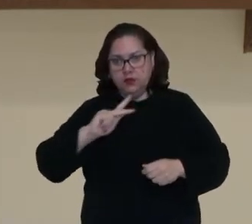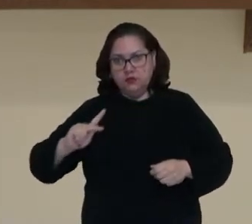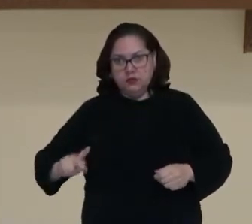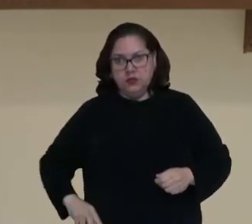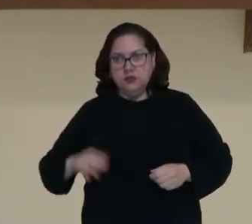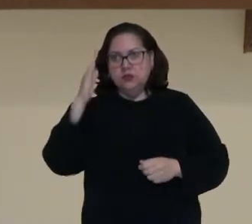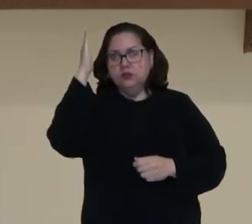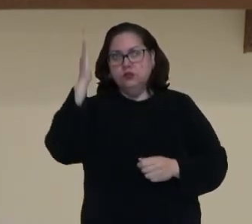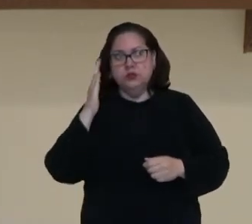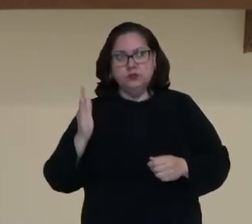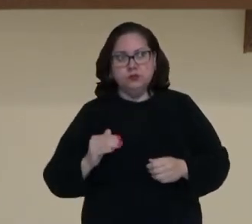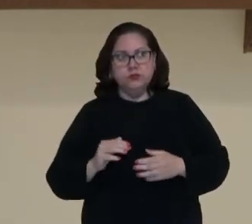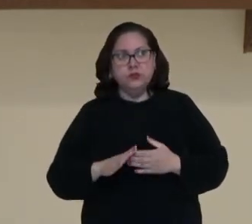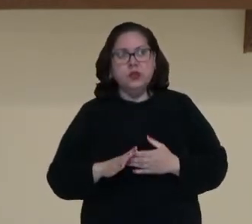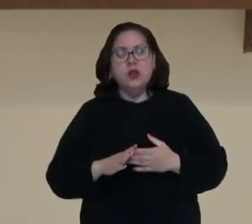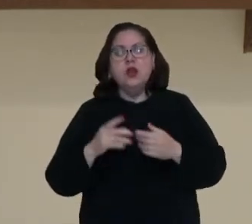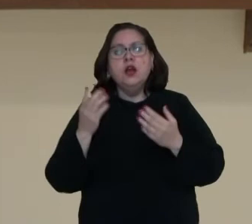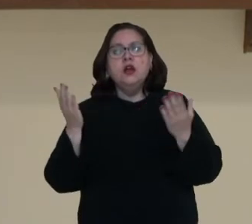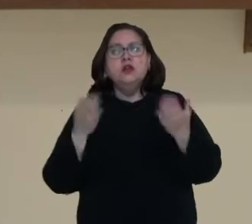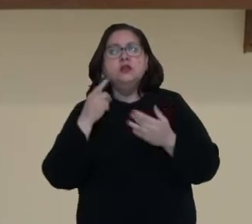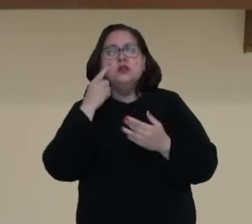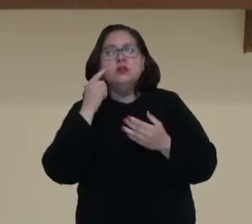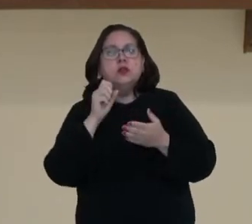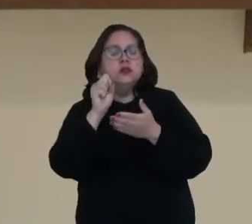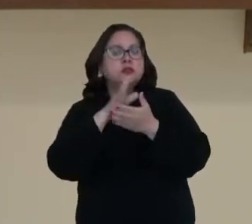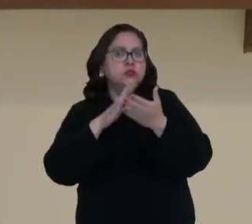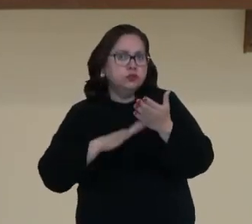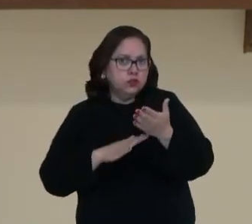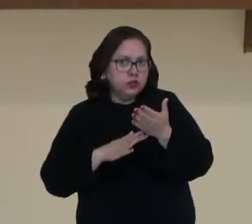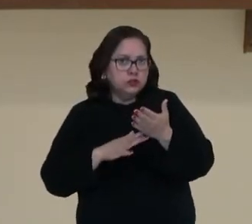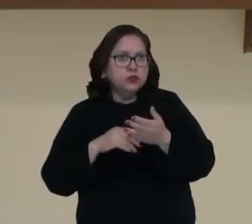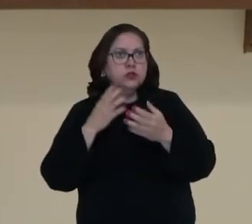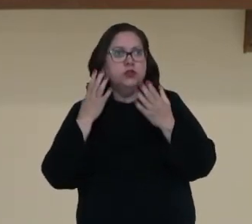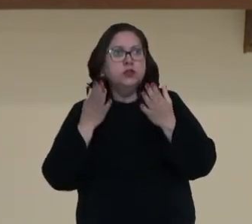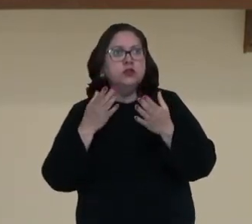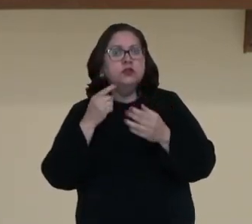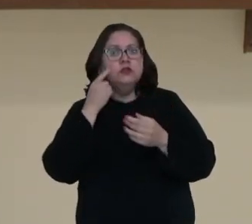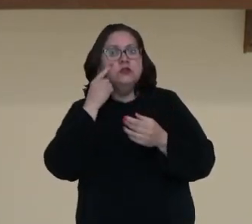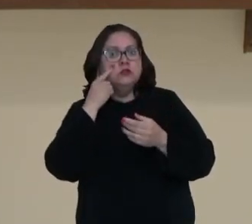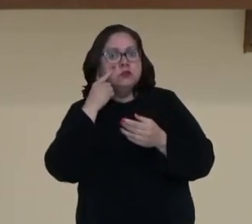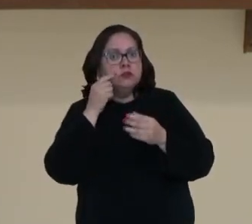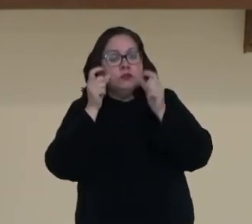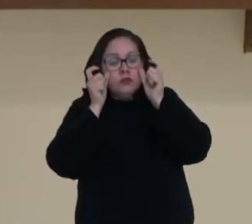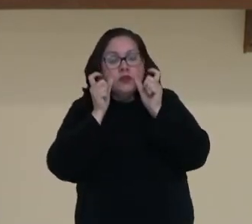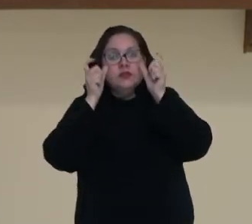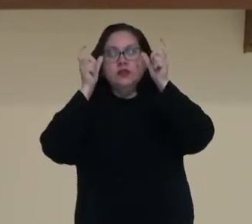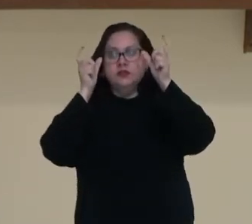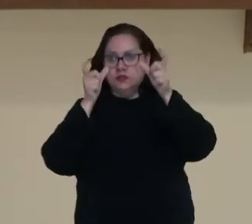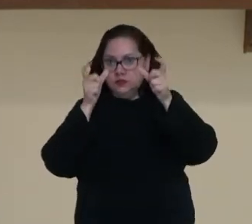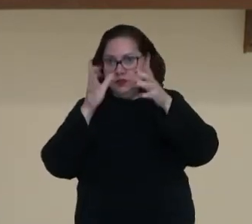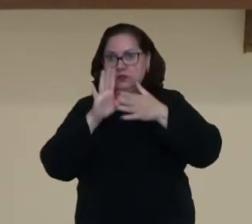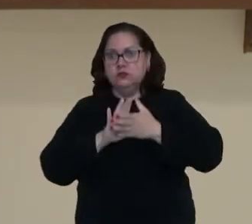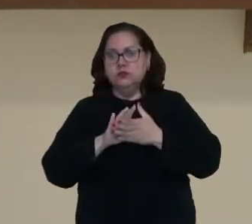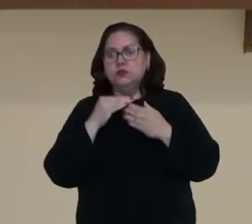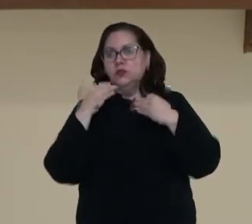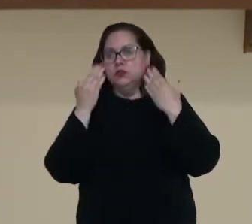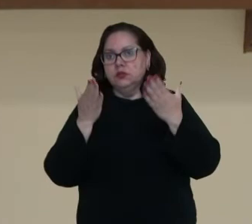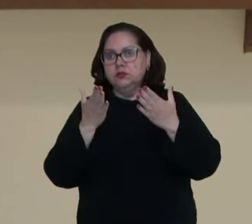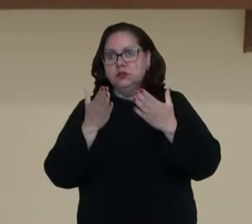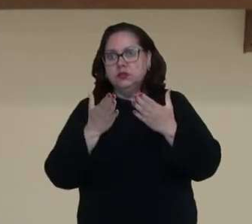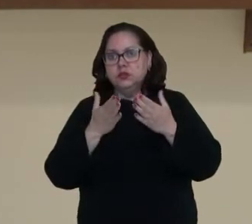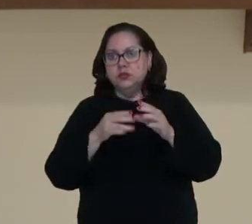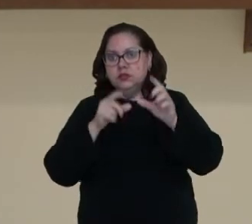do Brasil. Bom, aqui a gente tem uma atividade, gente, eu quero que vocês prestem bastante atenção, então,